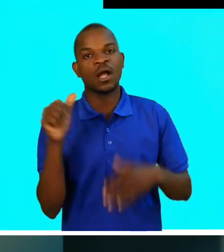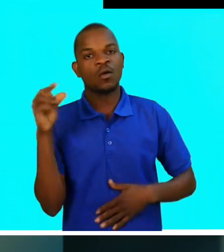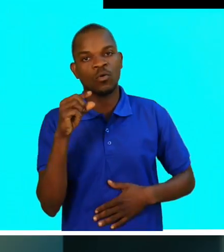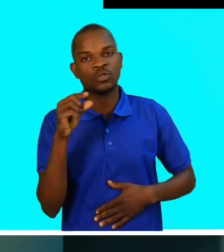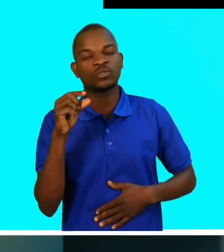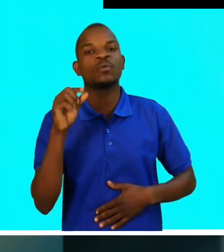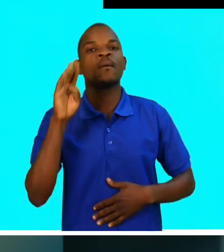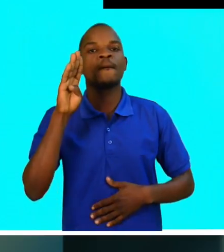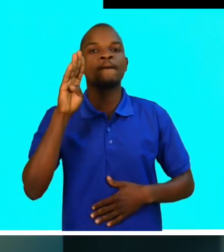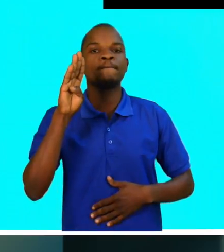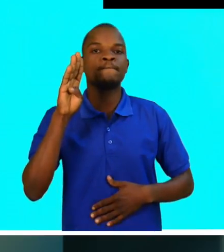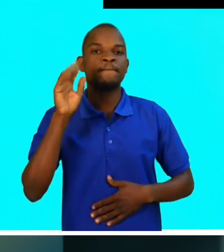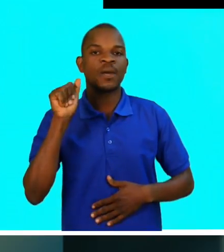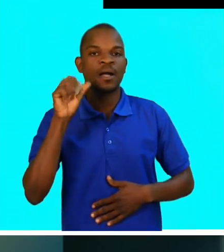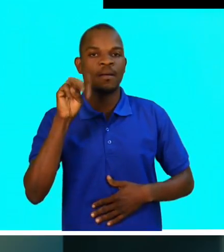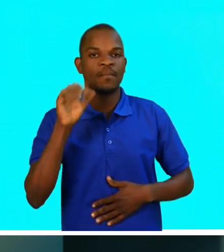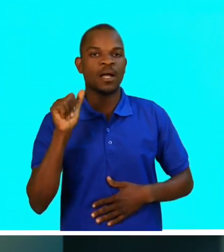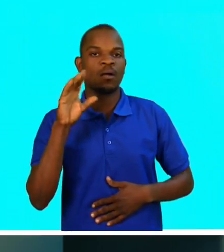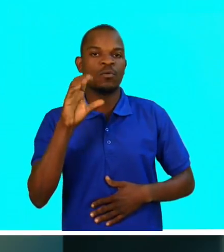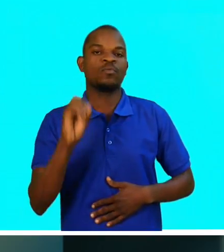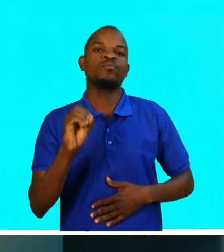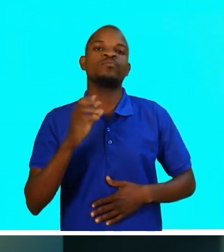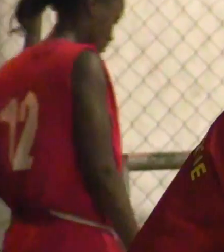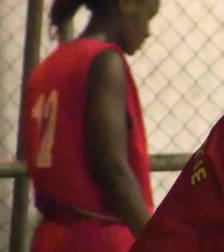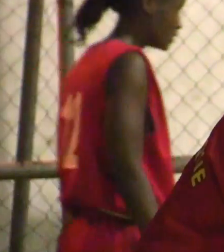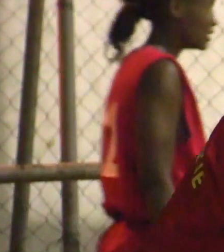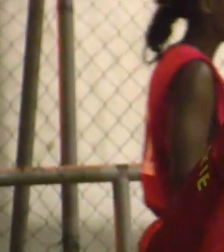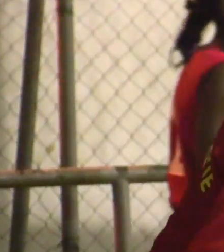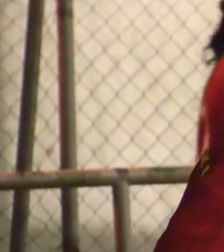de agosto em Bamako, Mali.